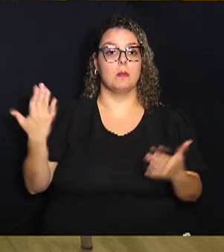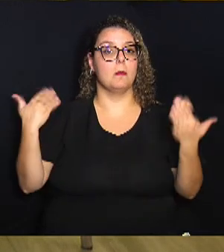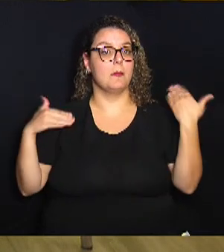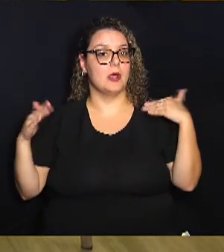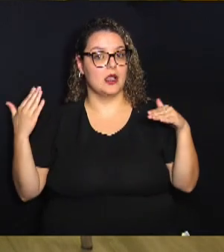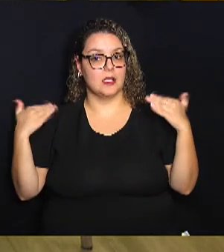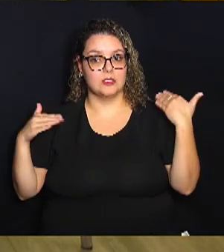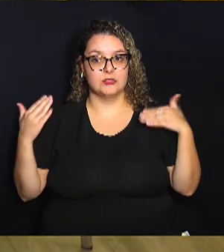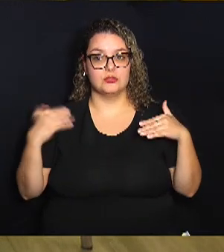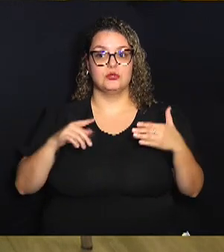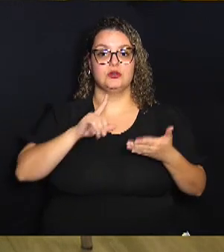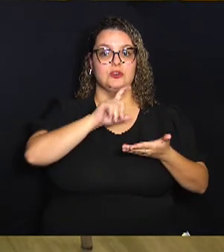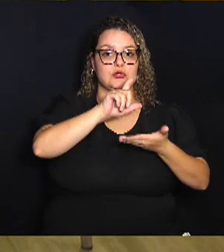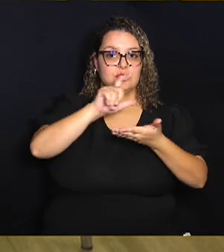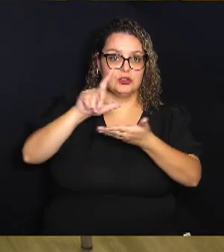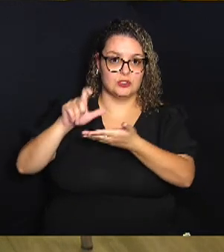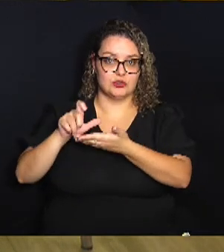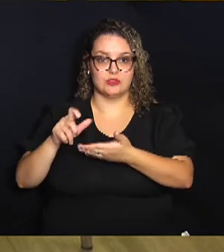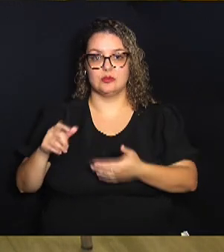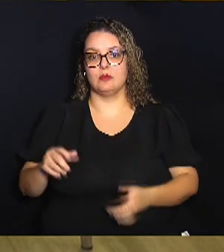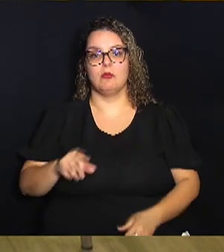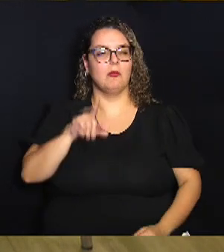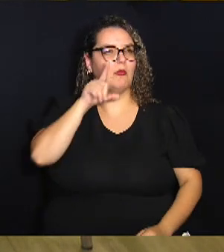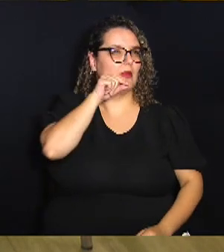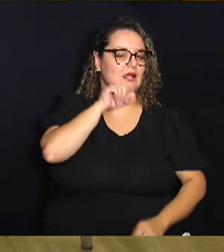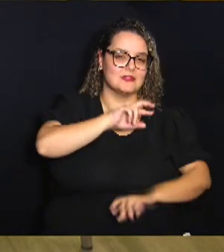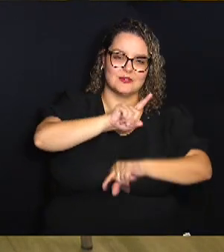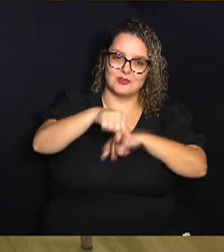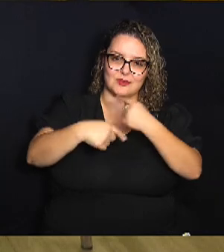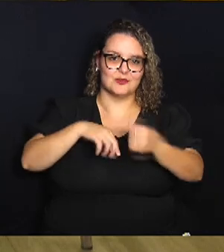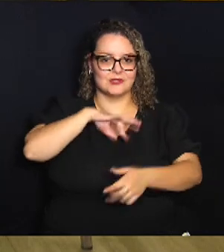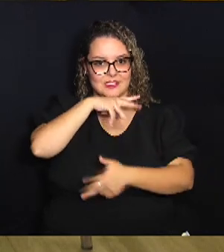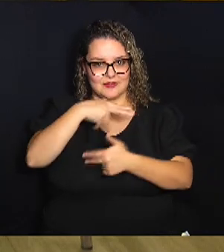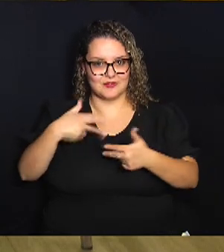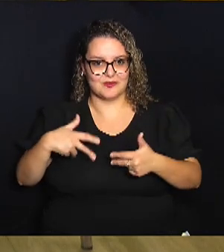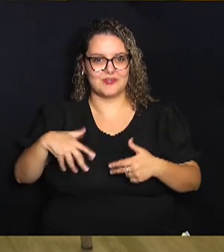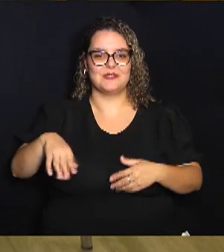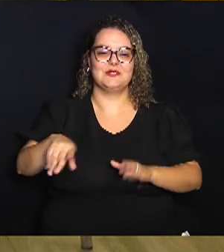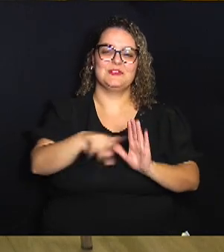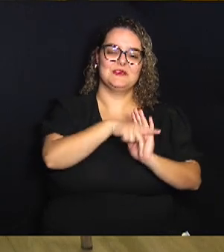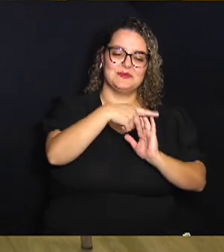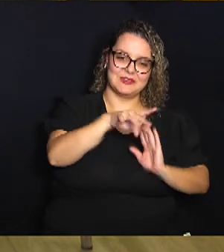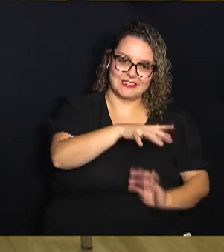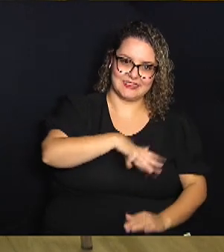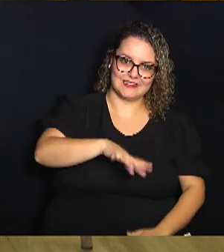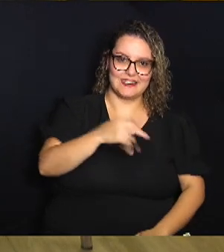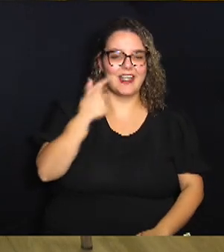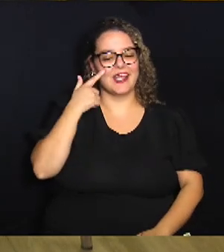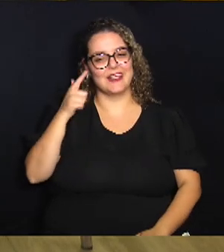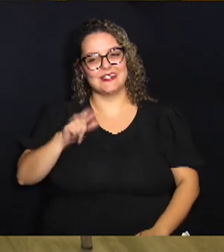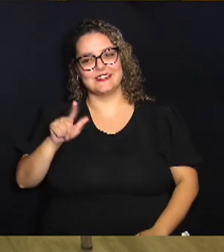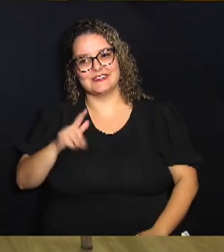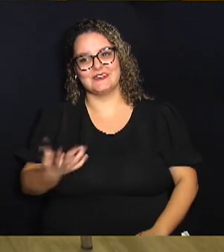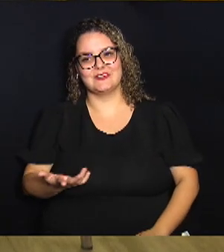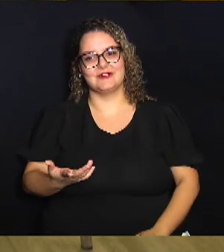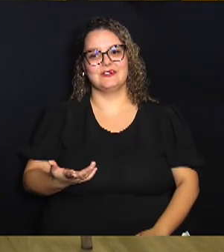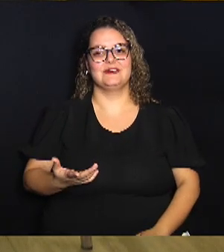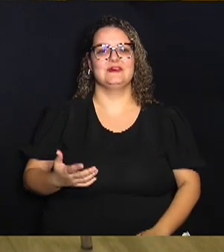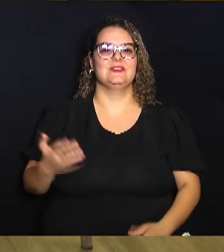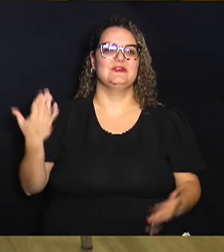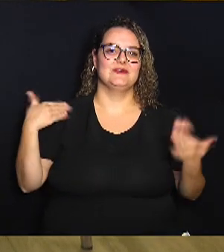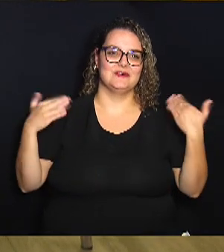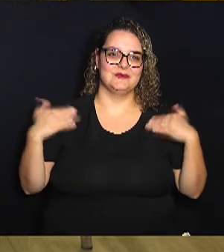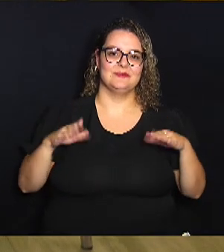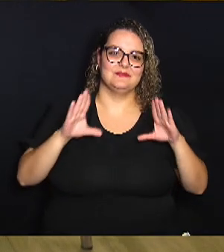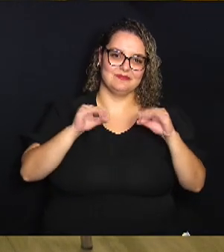passeios, tirar foto de pássaros e de outros animais que fazem parte ali da mata. Claro que e os passeios noturnos não,